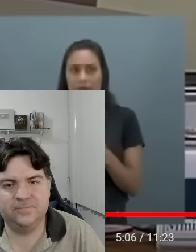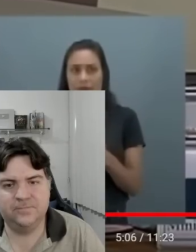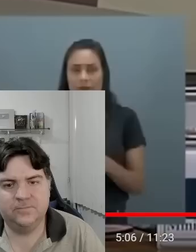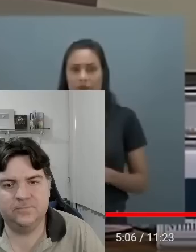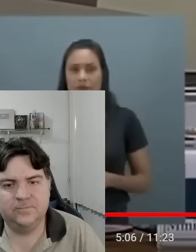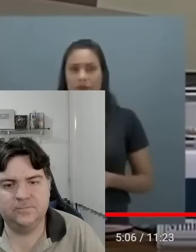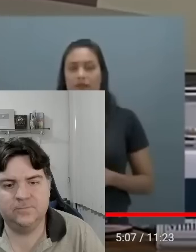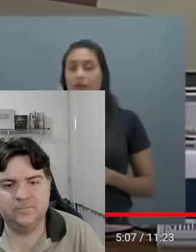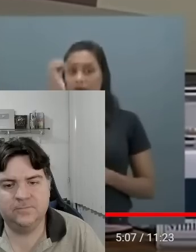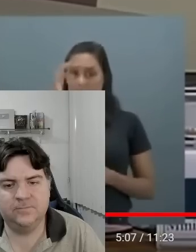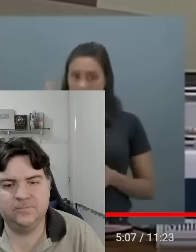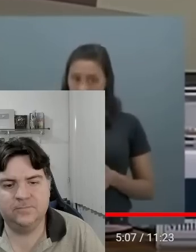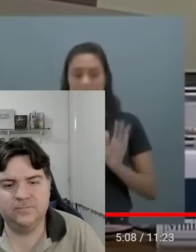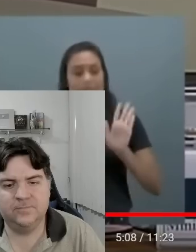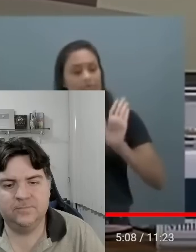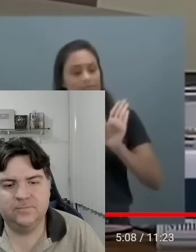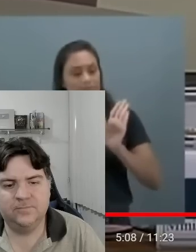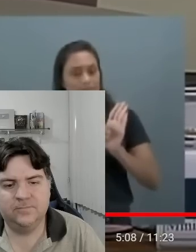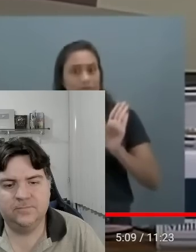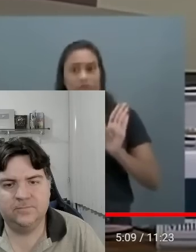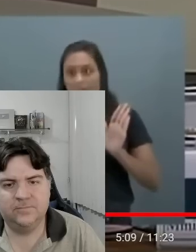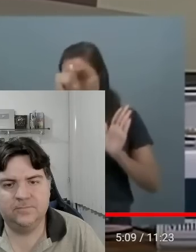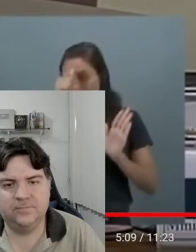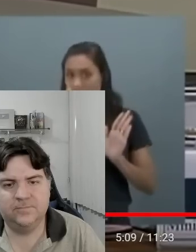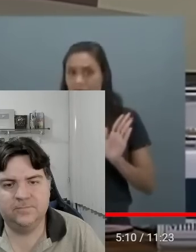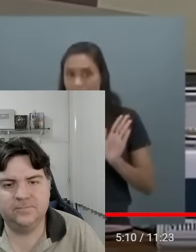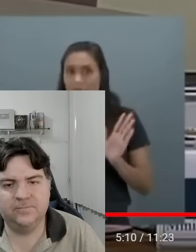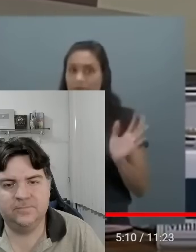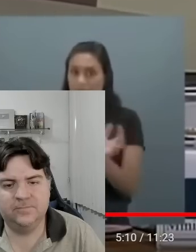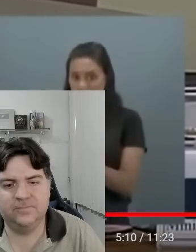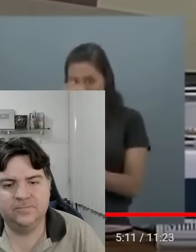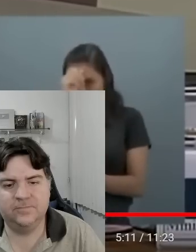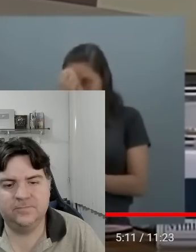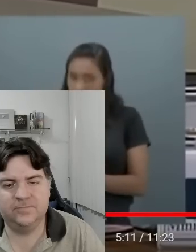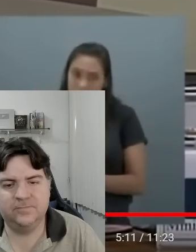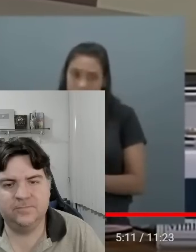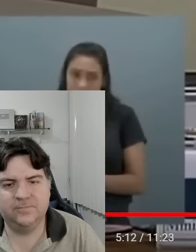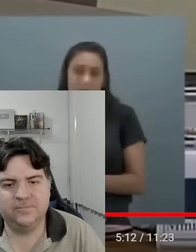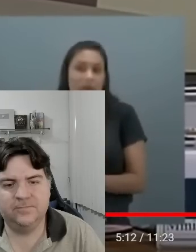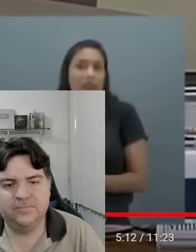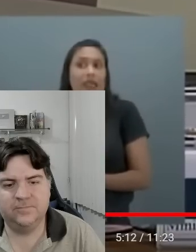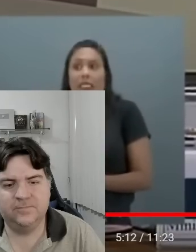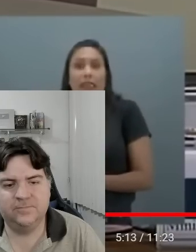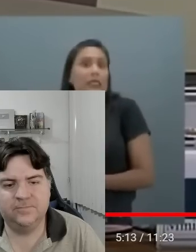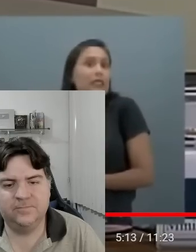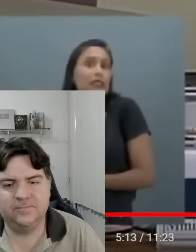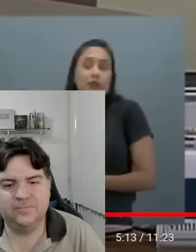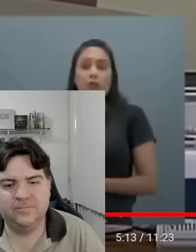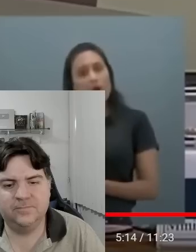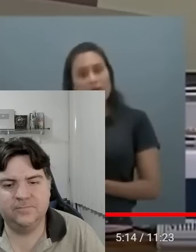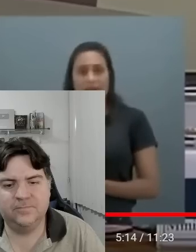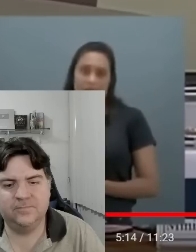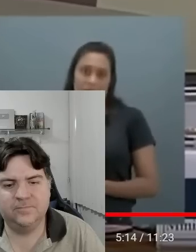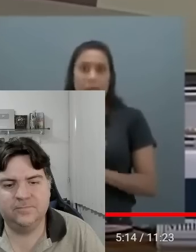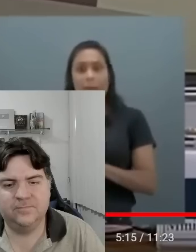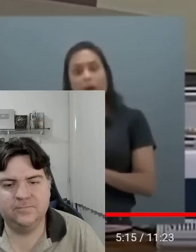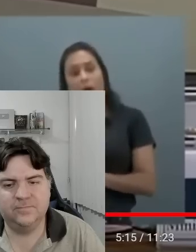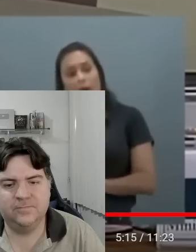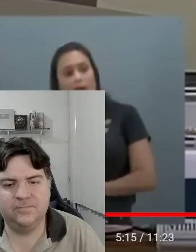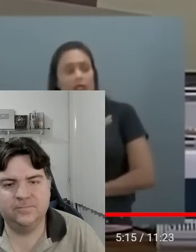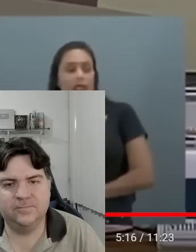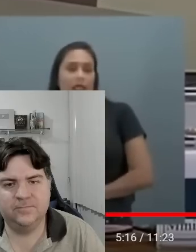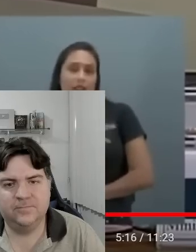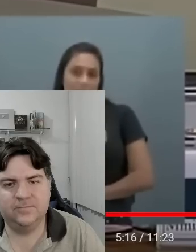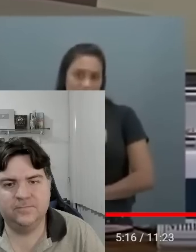de o Brasil propor que o Hamas seja um grupo terrorista, se o governo, o próprio governo da autoridade palestina, com o qual o governo